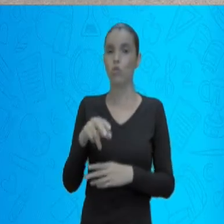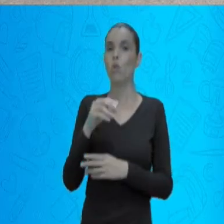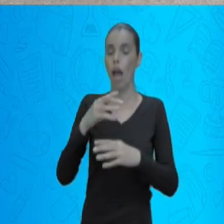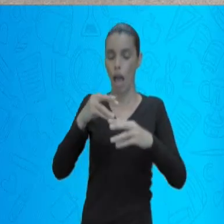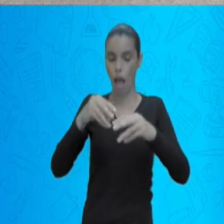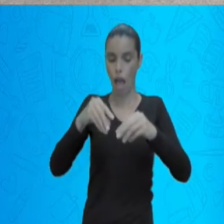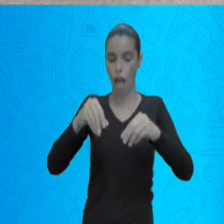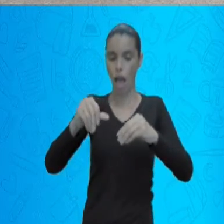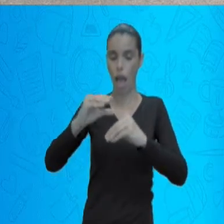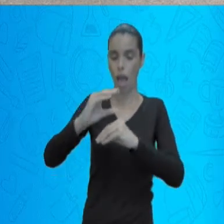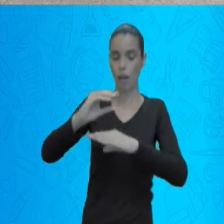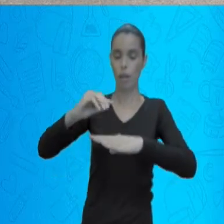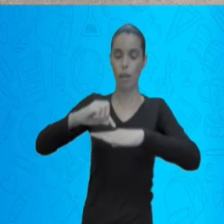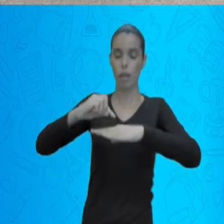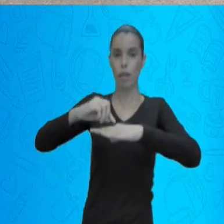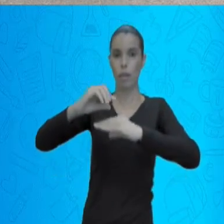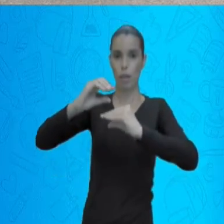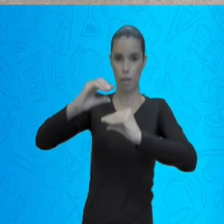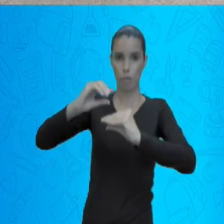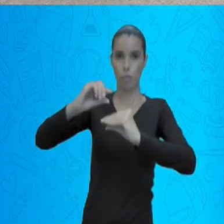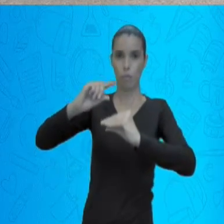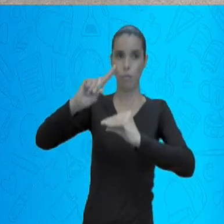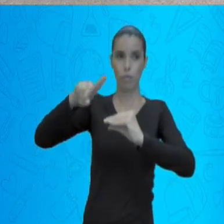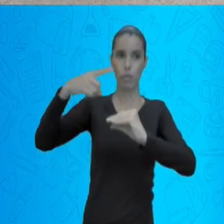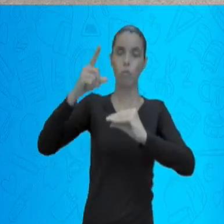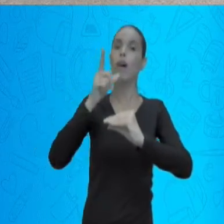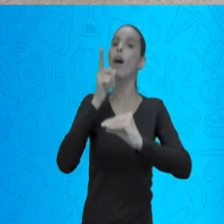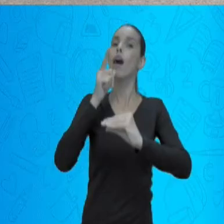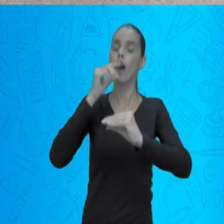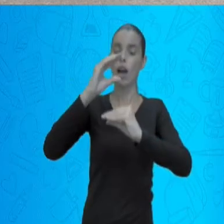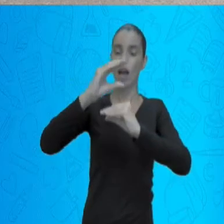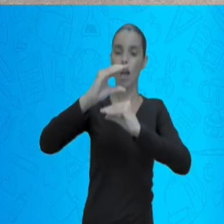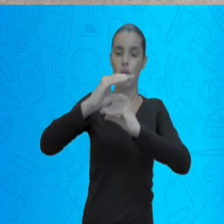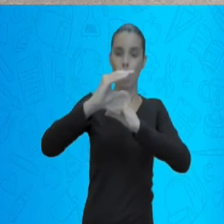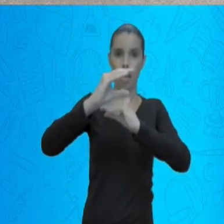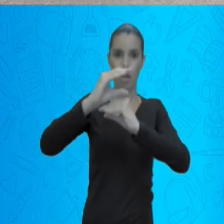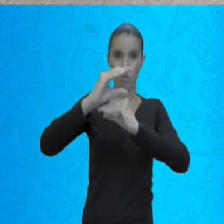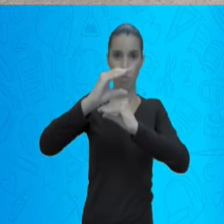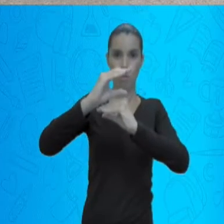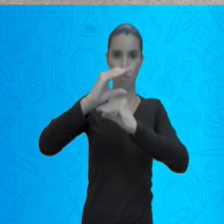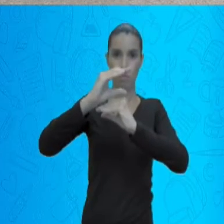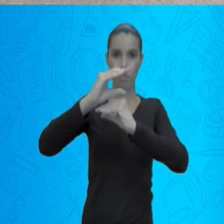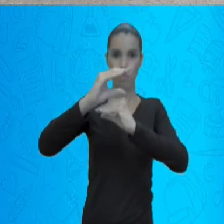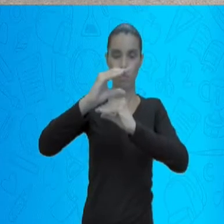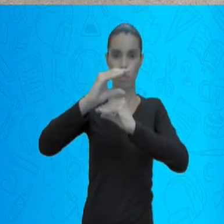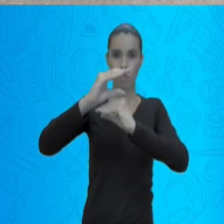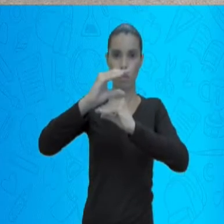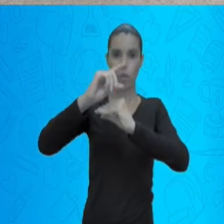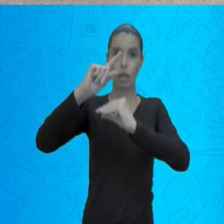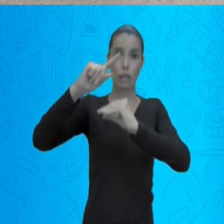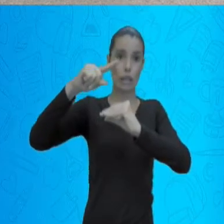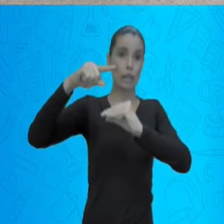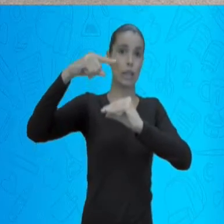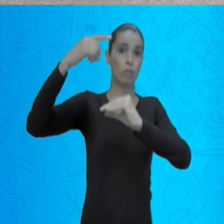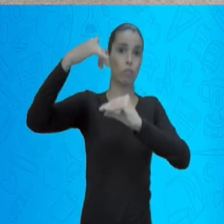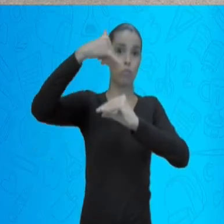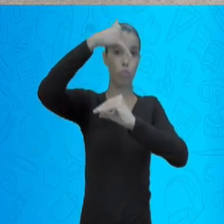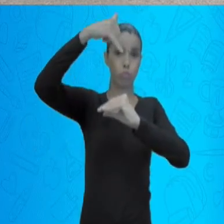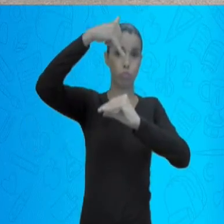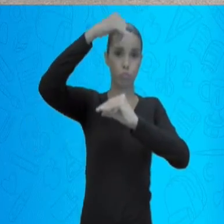densidade menor, então ele flutua. A areia, ela tem uma densidade maior, então